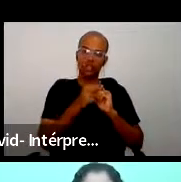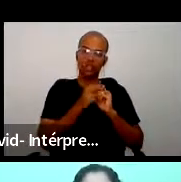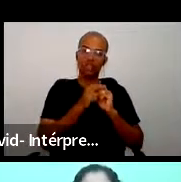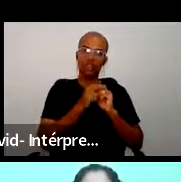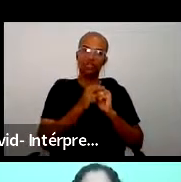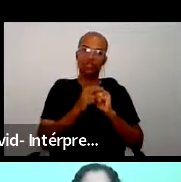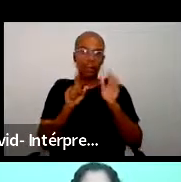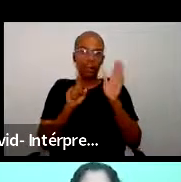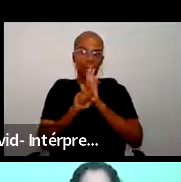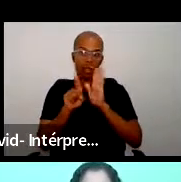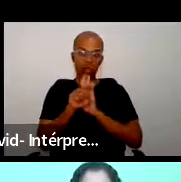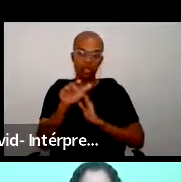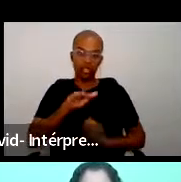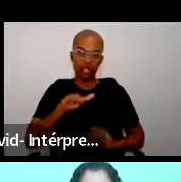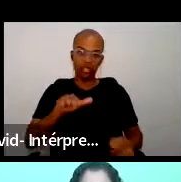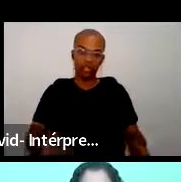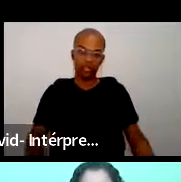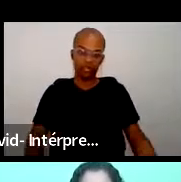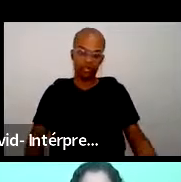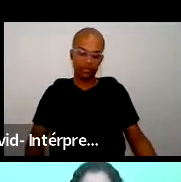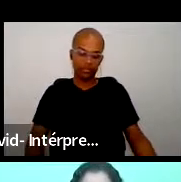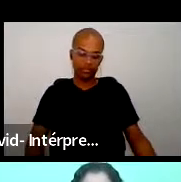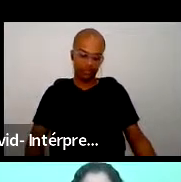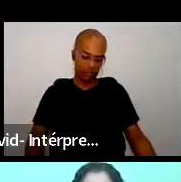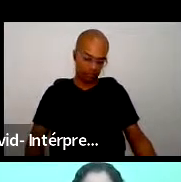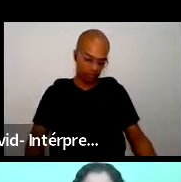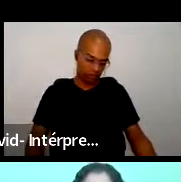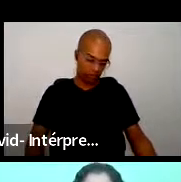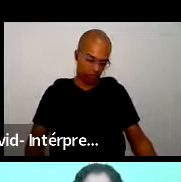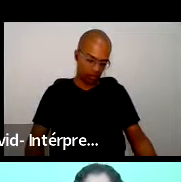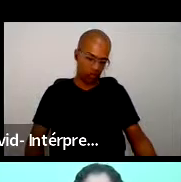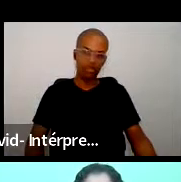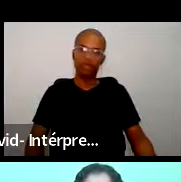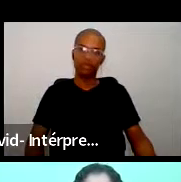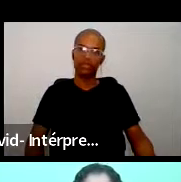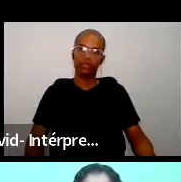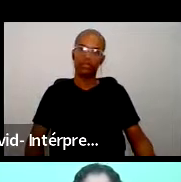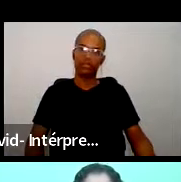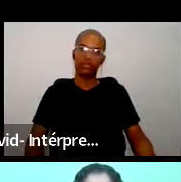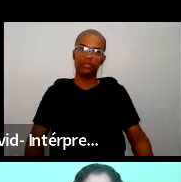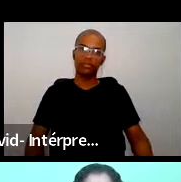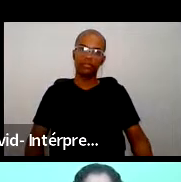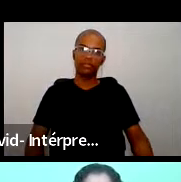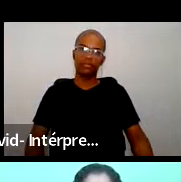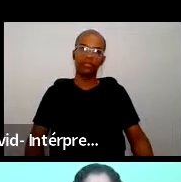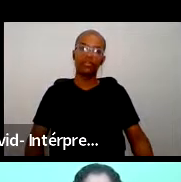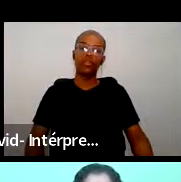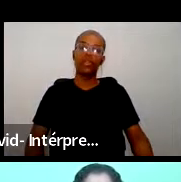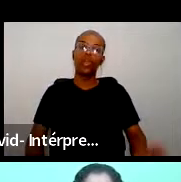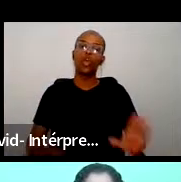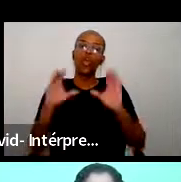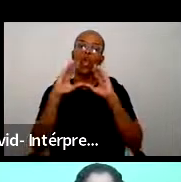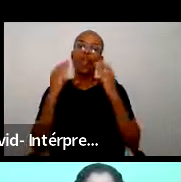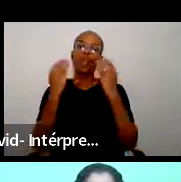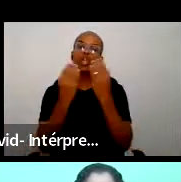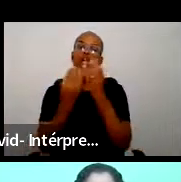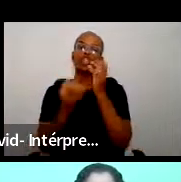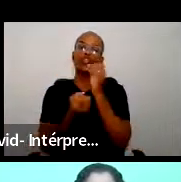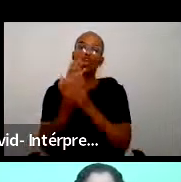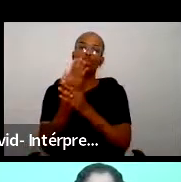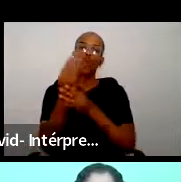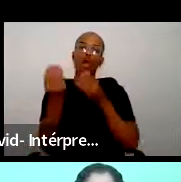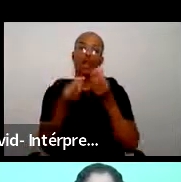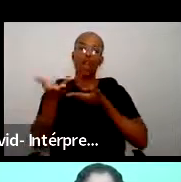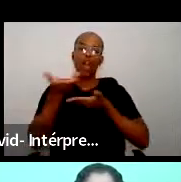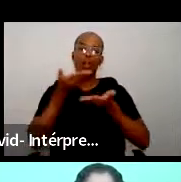dela. Você quer fazer? Quer que eu faça? Ela Faz coloca aí, Lu, assim, já. como formar uma comunidade colaborativa,